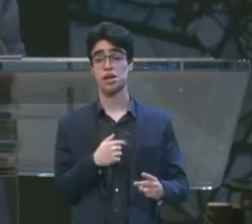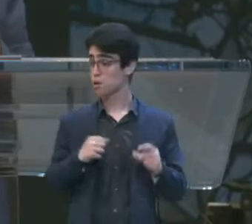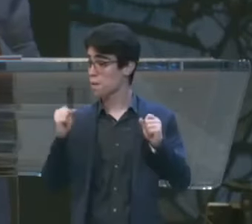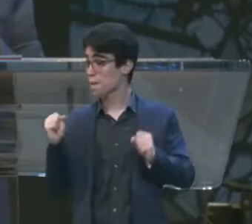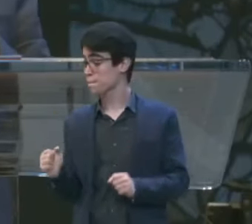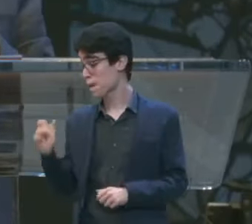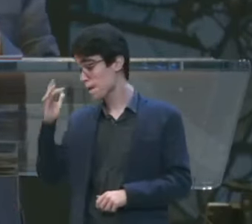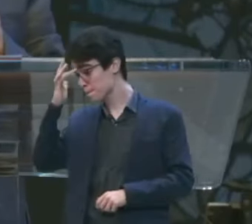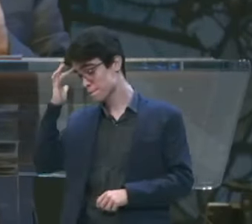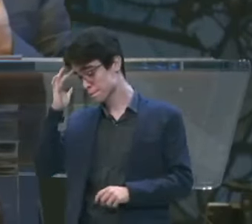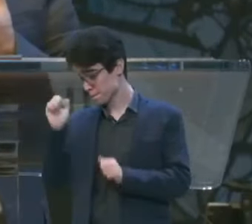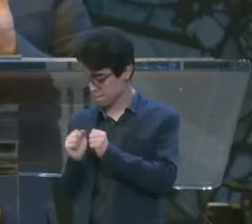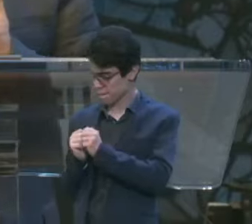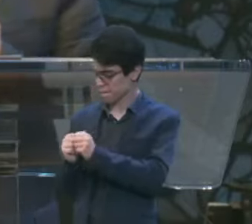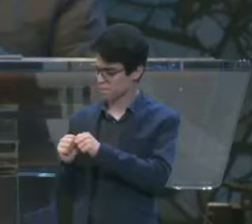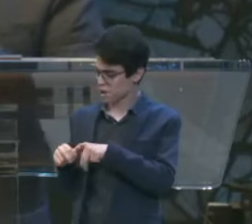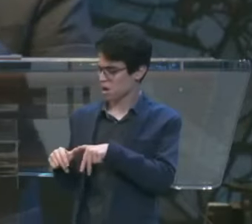pessoa